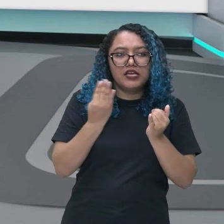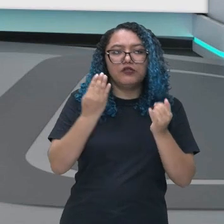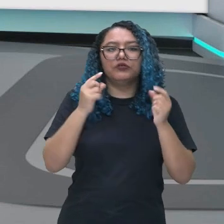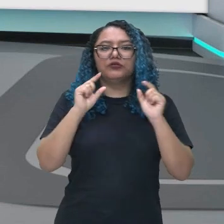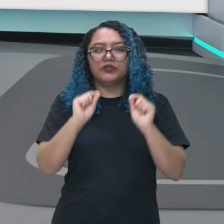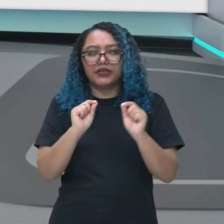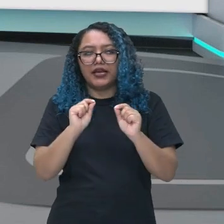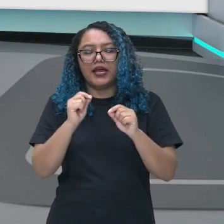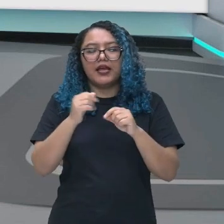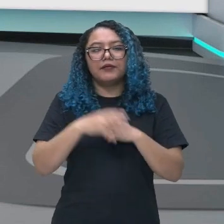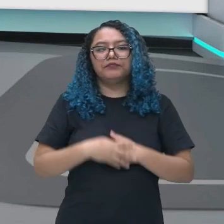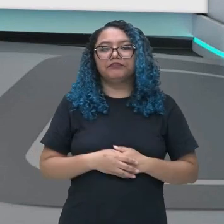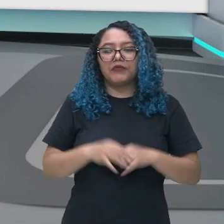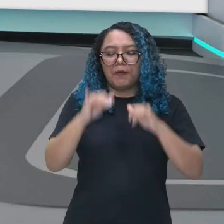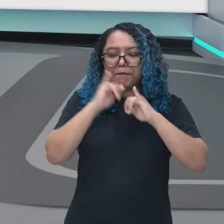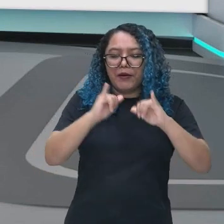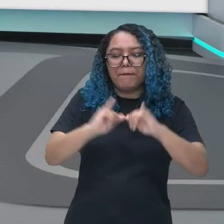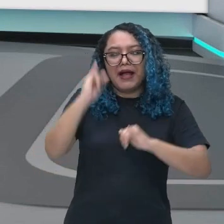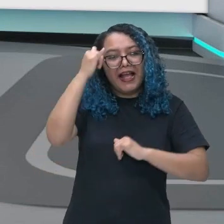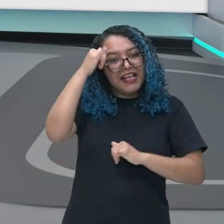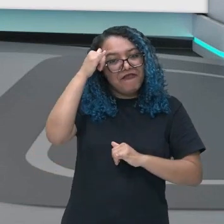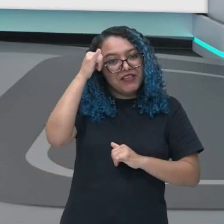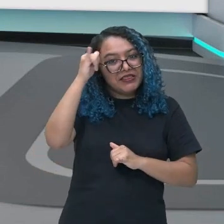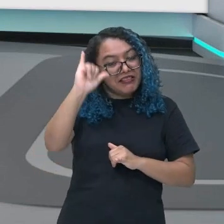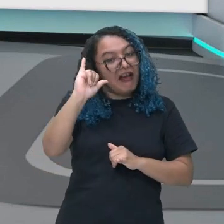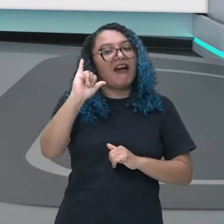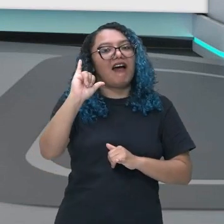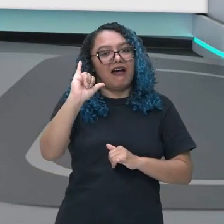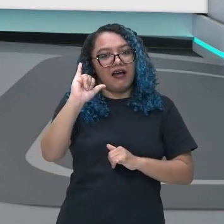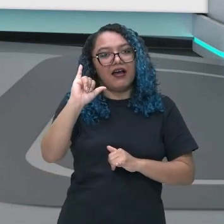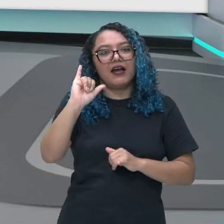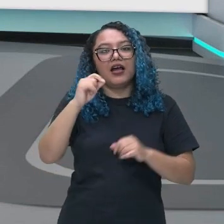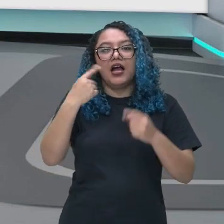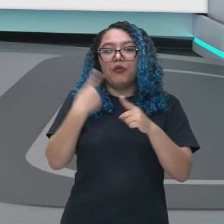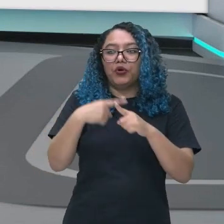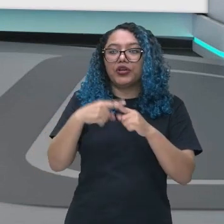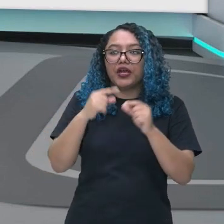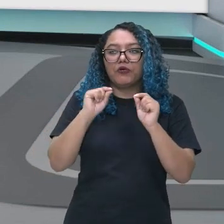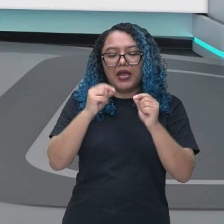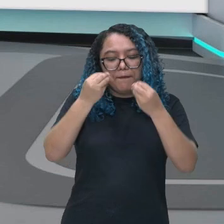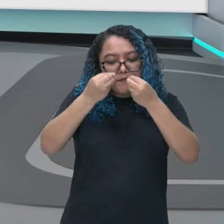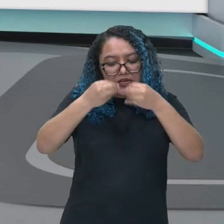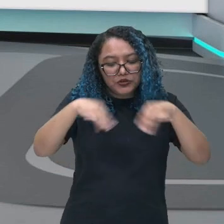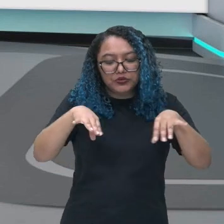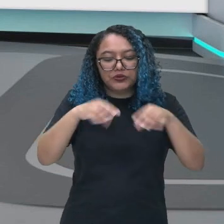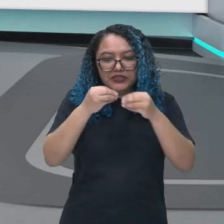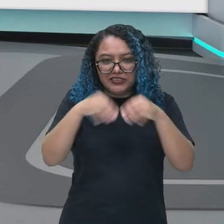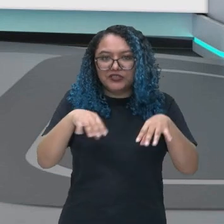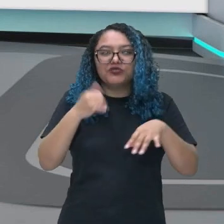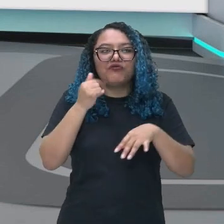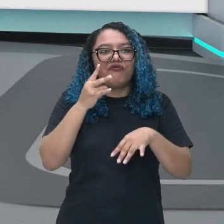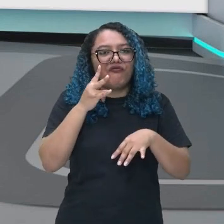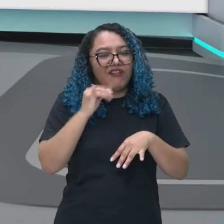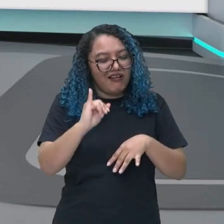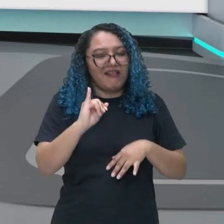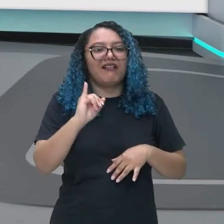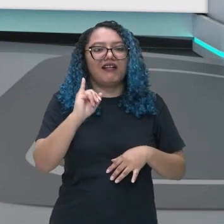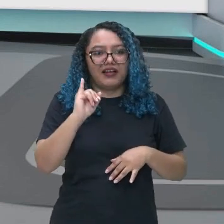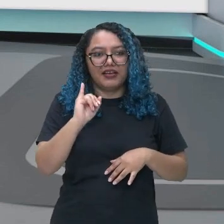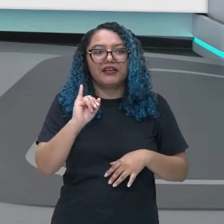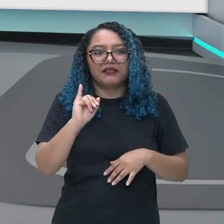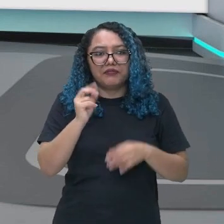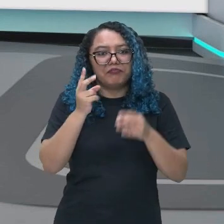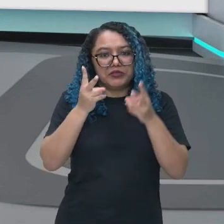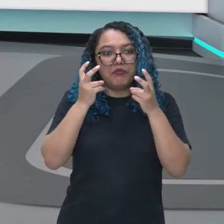você não vai passar para outras pessoas, porque isso pode gerar prejuízos assim incalculáveis, tá? Vocês viram aí a notícia da Avril Lavigne, que